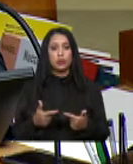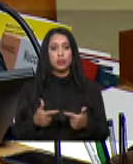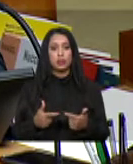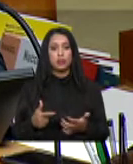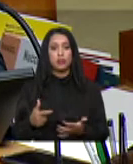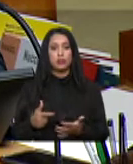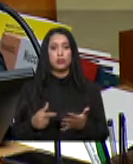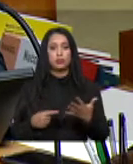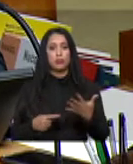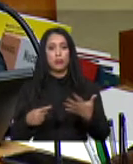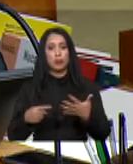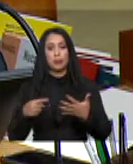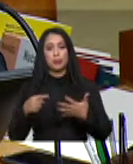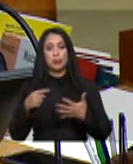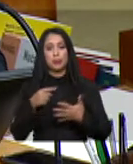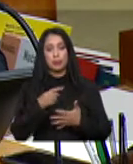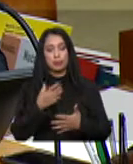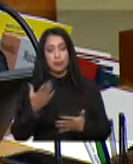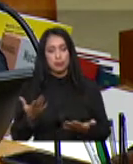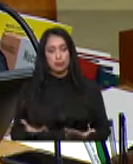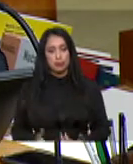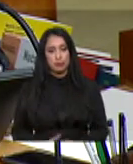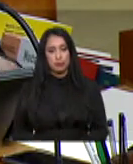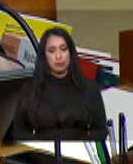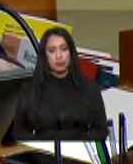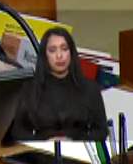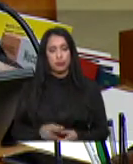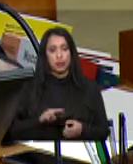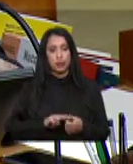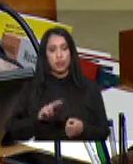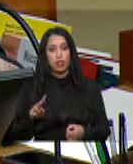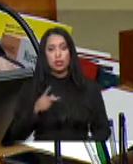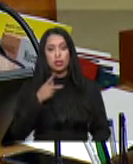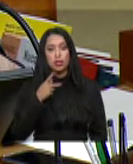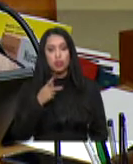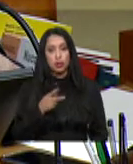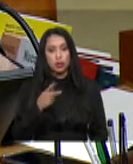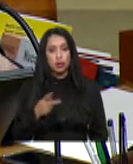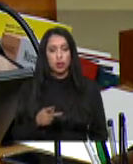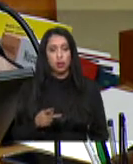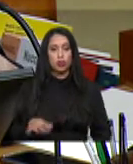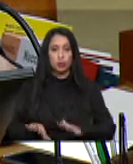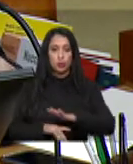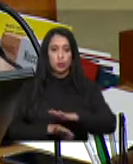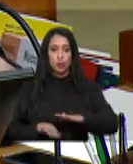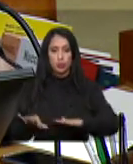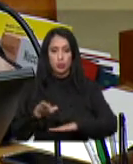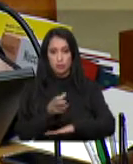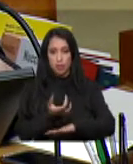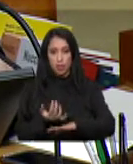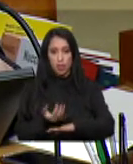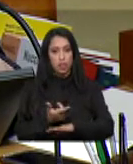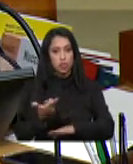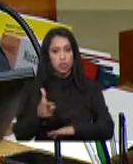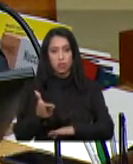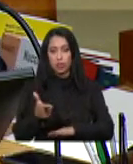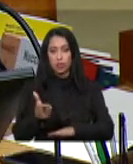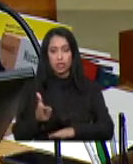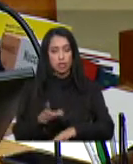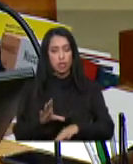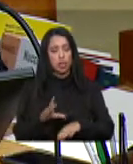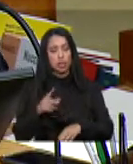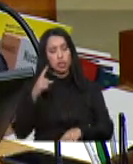níveis. E argumentou a AGU que, no caso específico do meio ambiente, não haveria esse comando